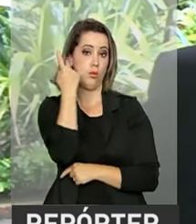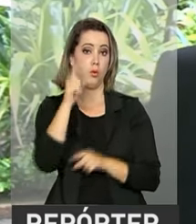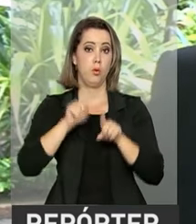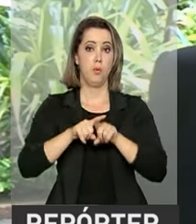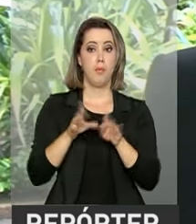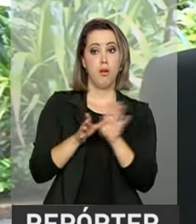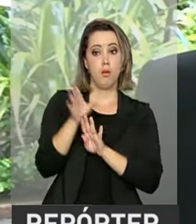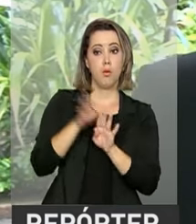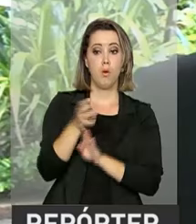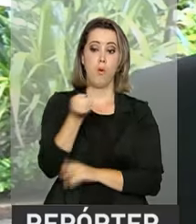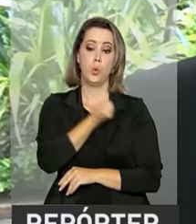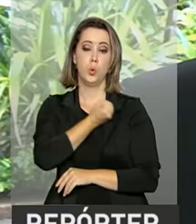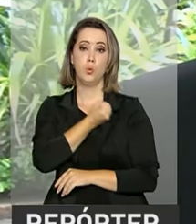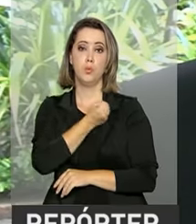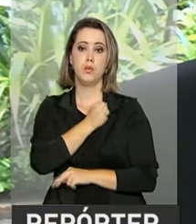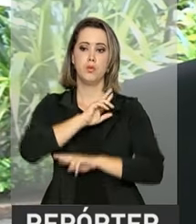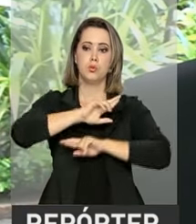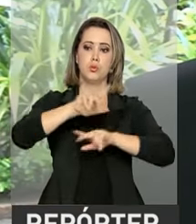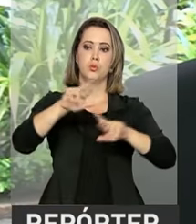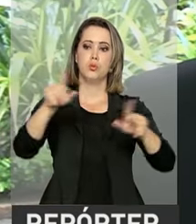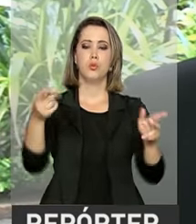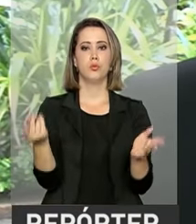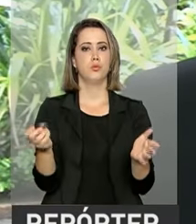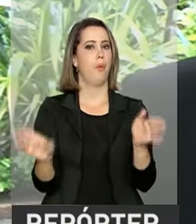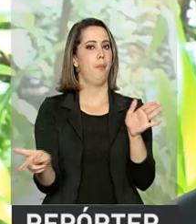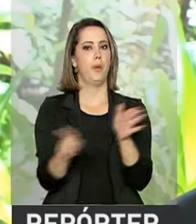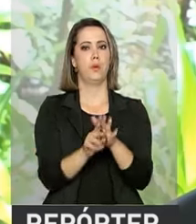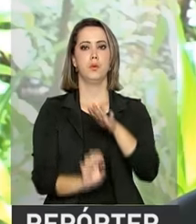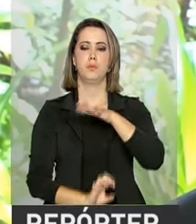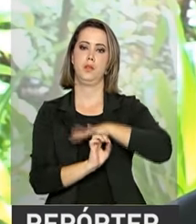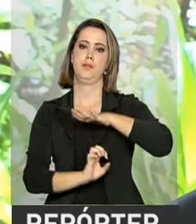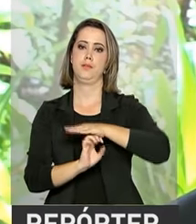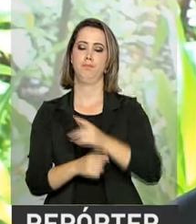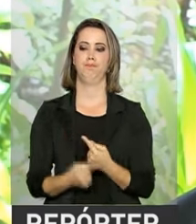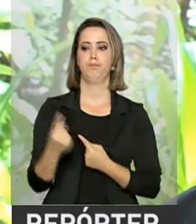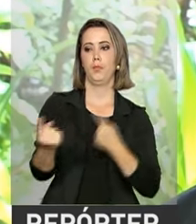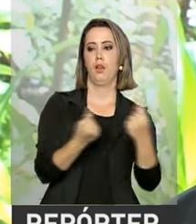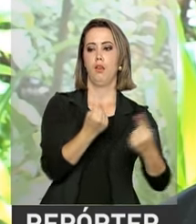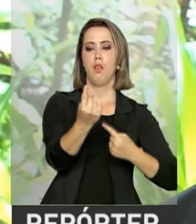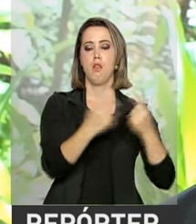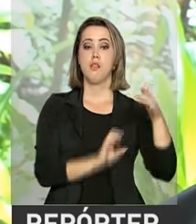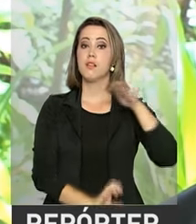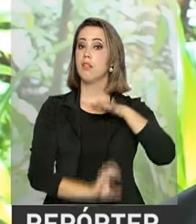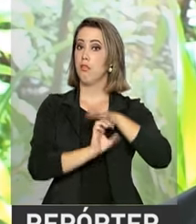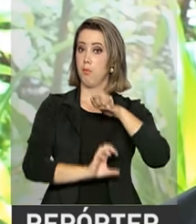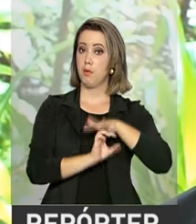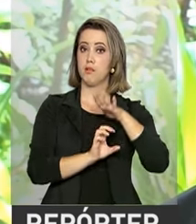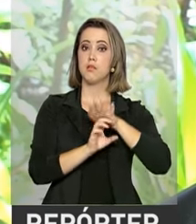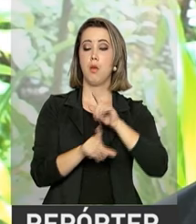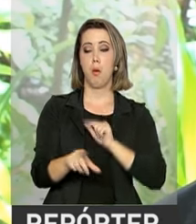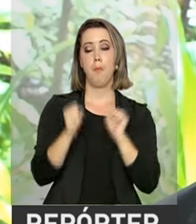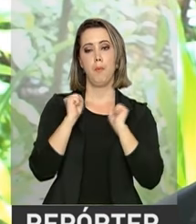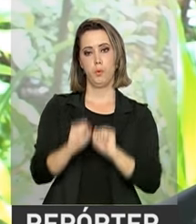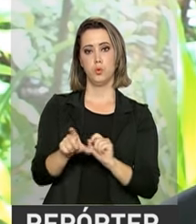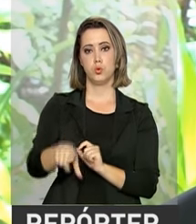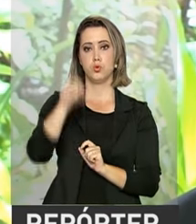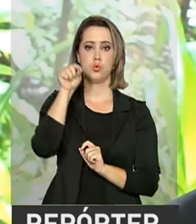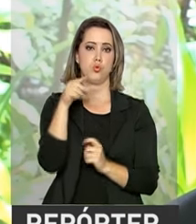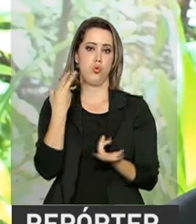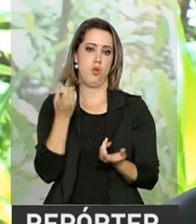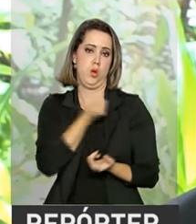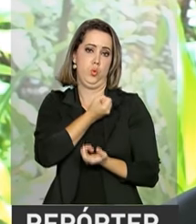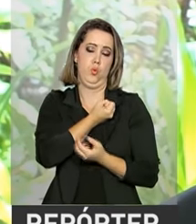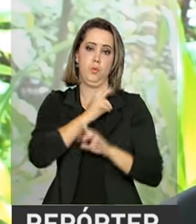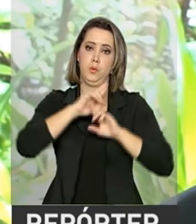que a numeração dos produtos varia de acordo com o fabricante. Cada fabricante pode determinar a numeração que ele acha